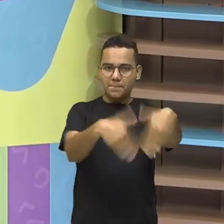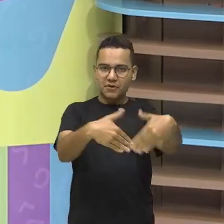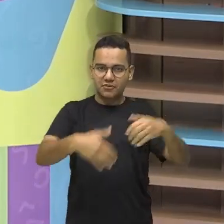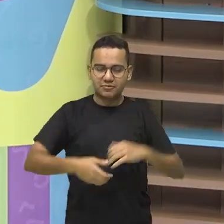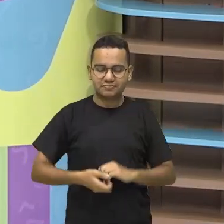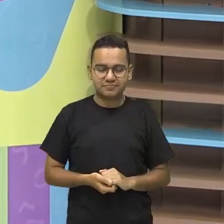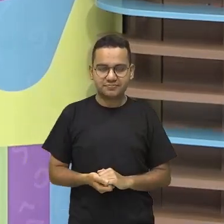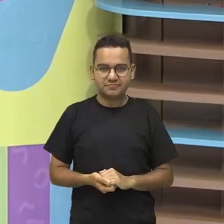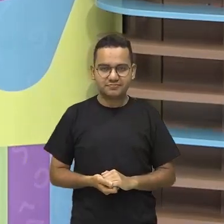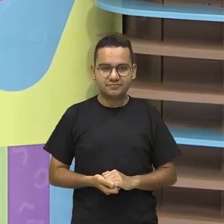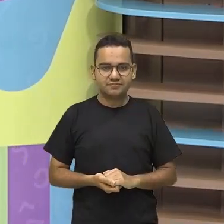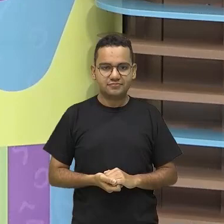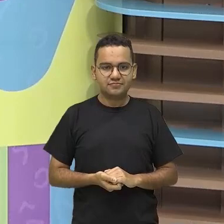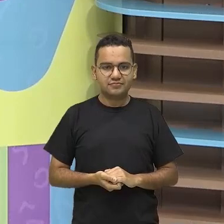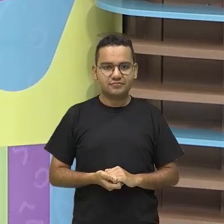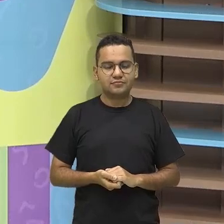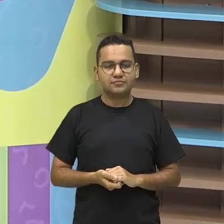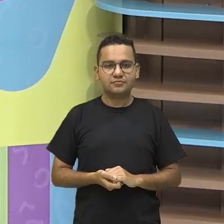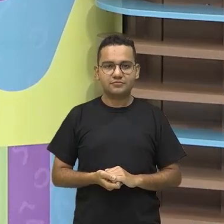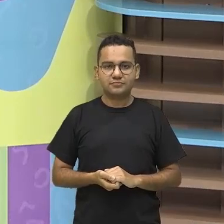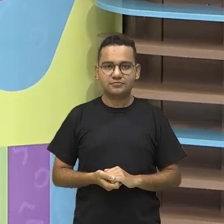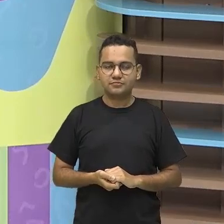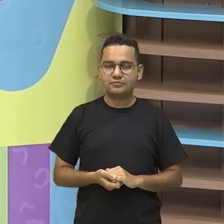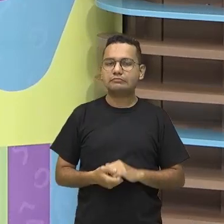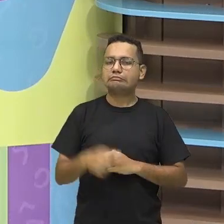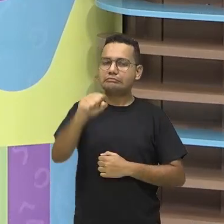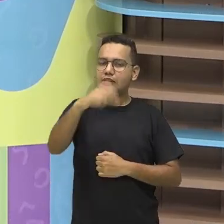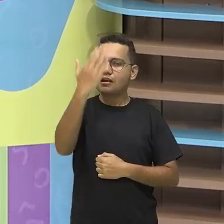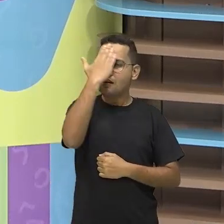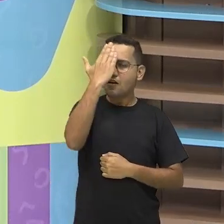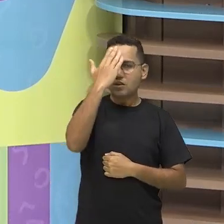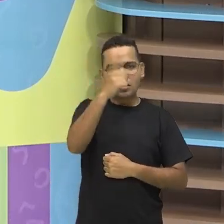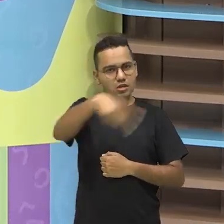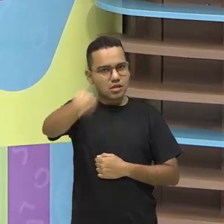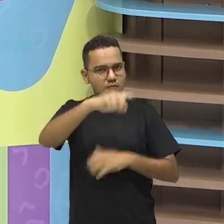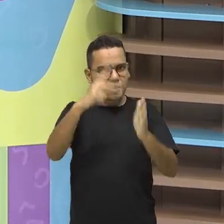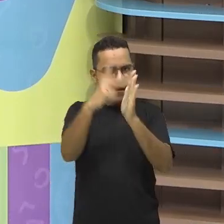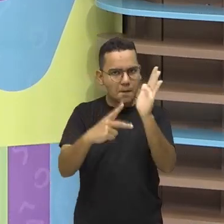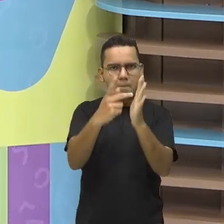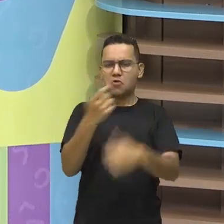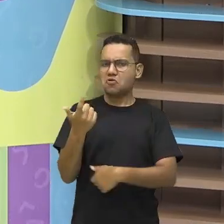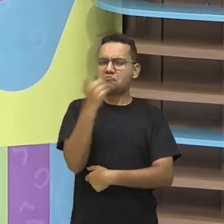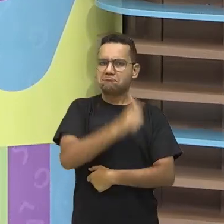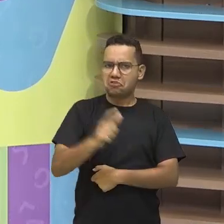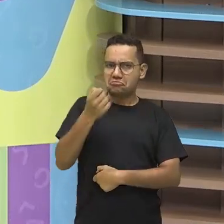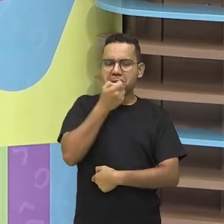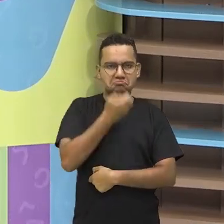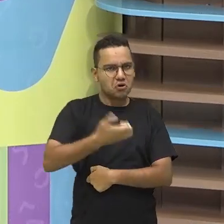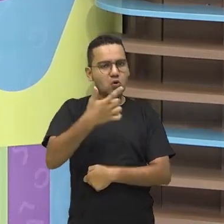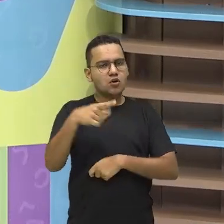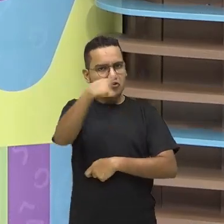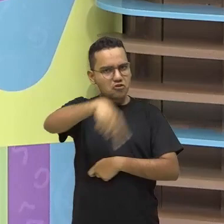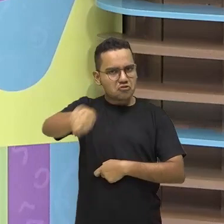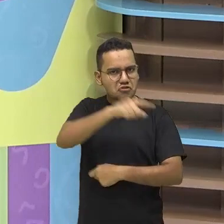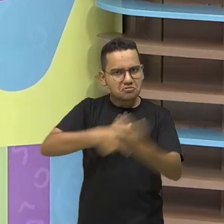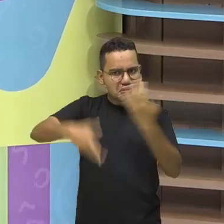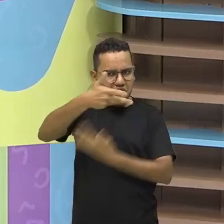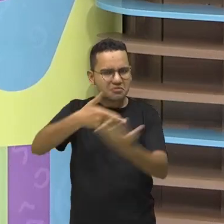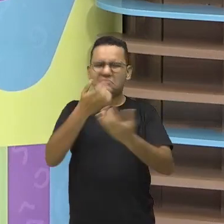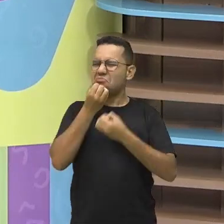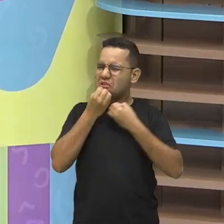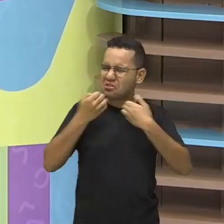seguida a nossa avaliação. Eu sei que você vai obter a melhor nota possível, porque você é um aluno aplicado,